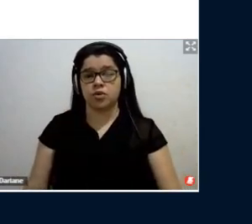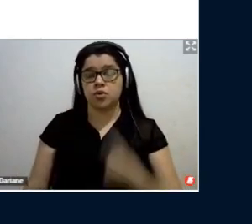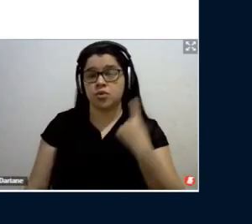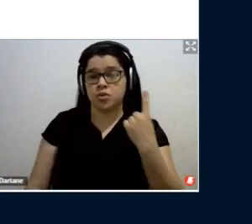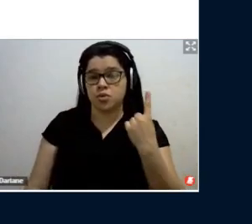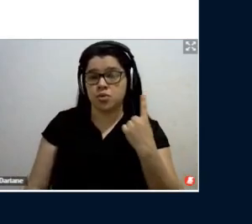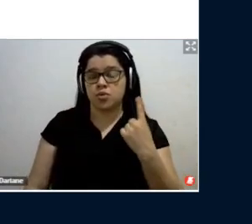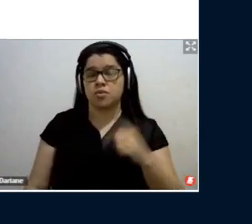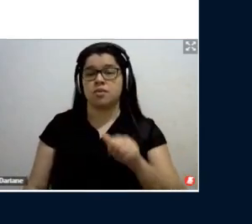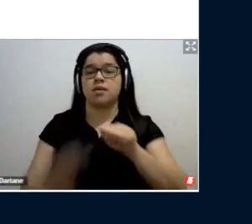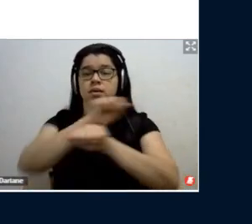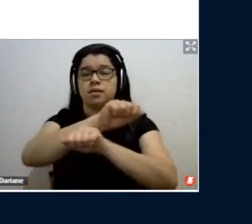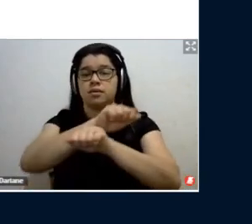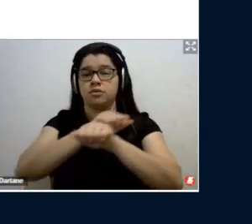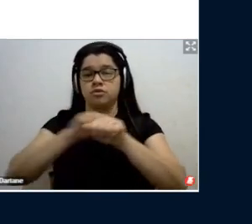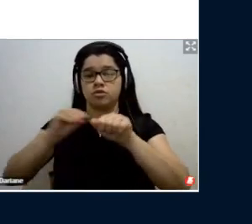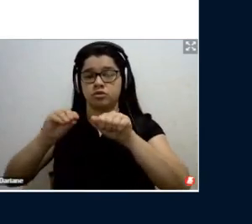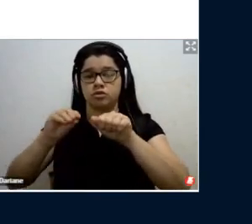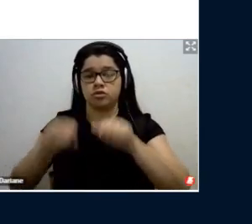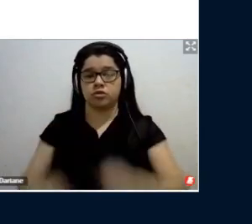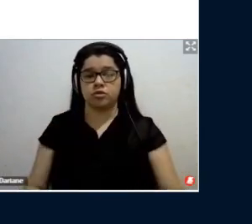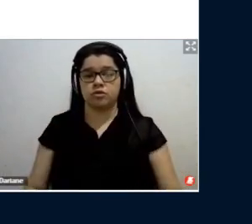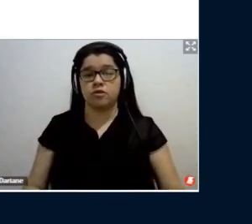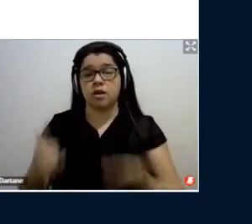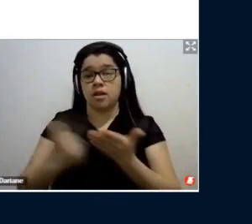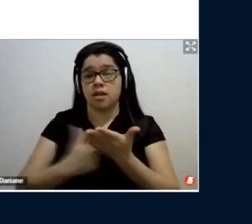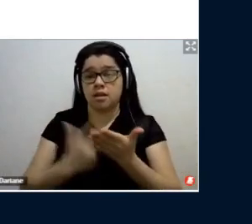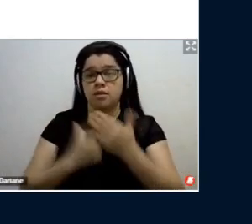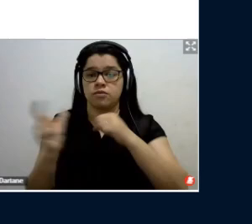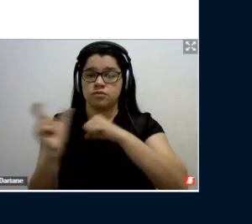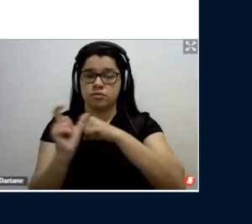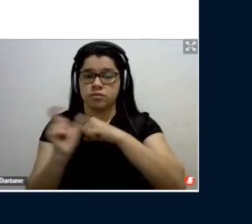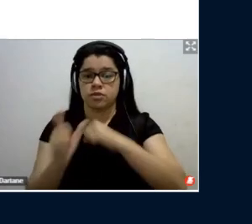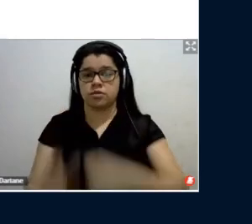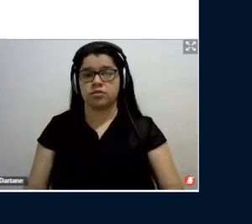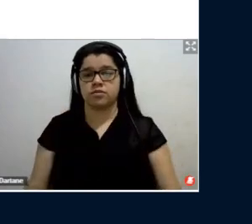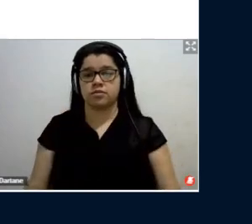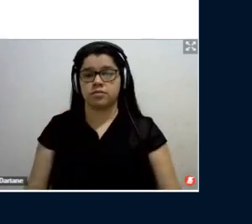Artigo. Livro, substantivo. Ao,